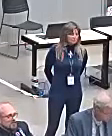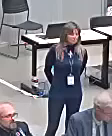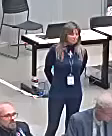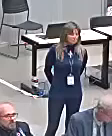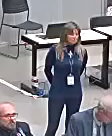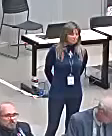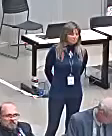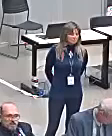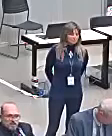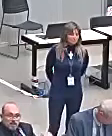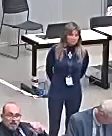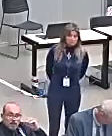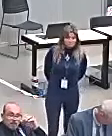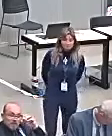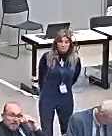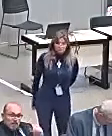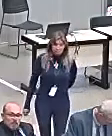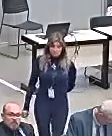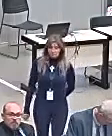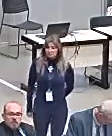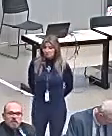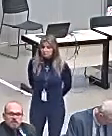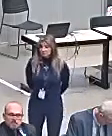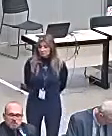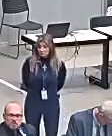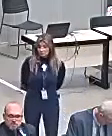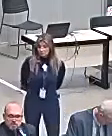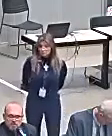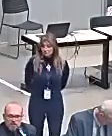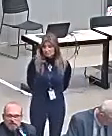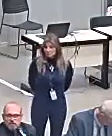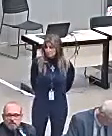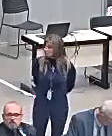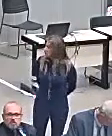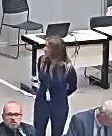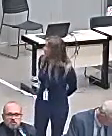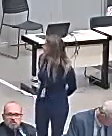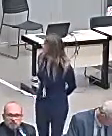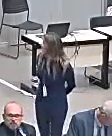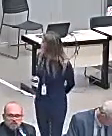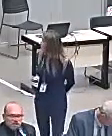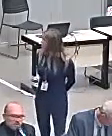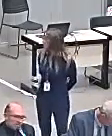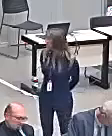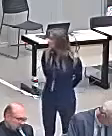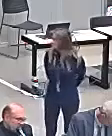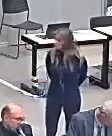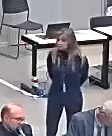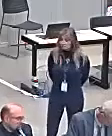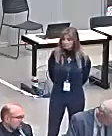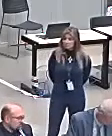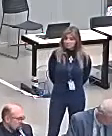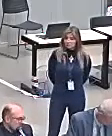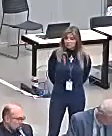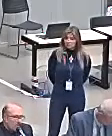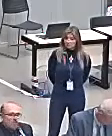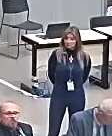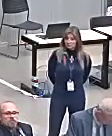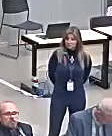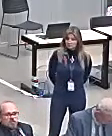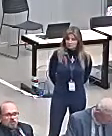de defesa da pessoa com deficiência então fica aqui a sugestão também nós tivemos pessoas aqui de Juiz de Fora de